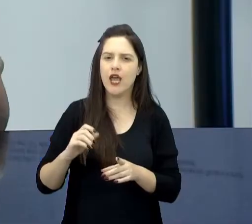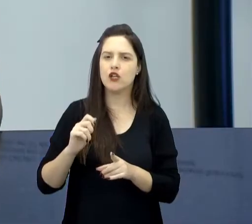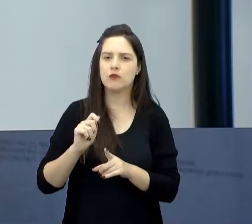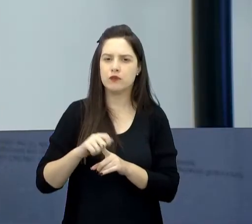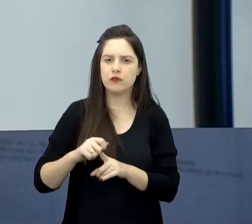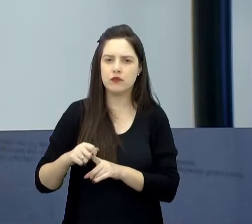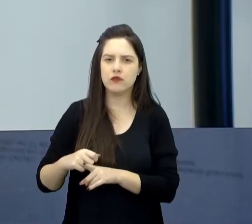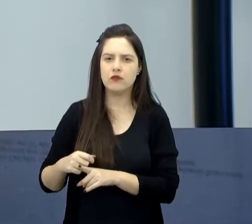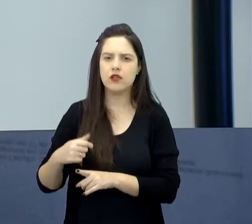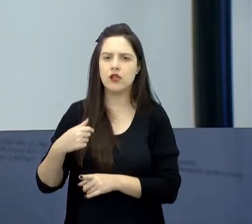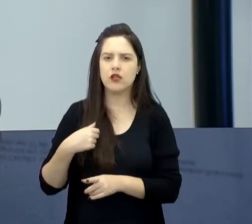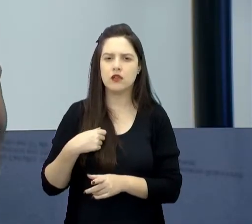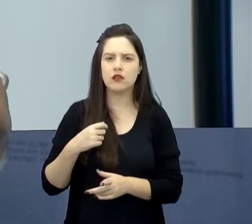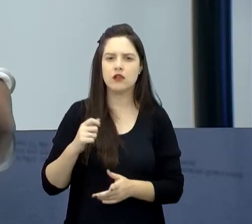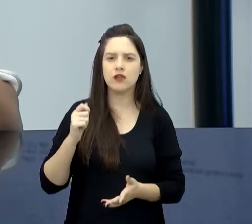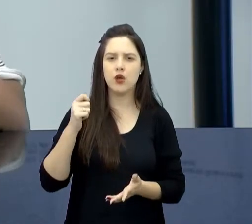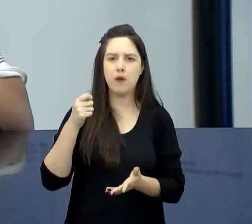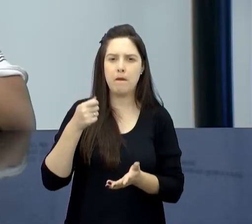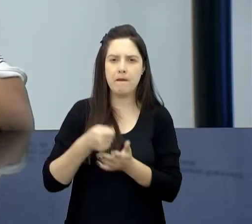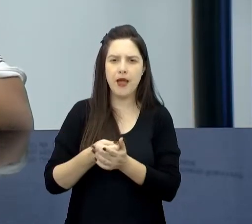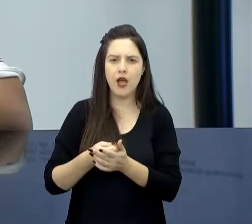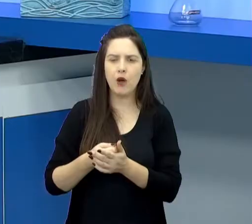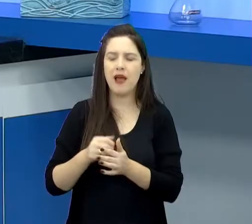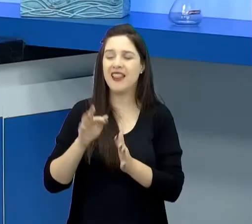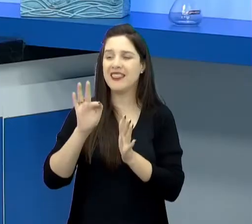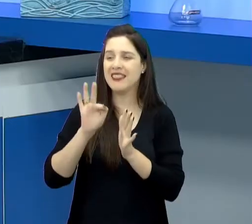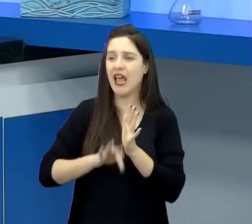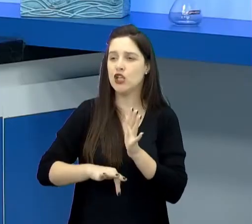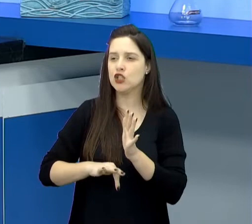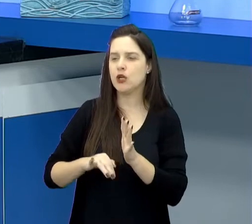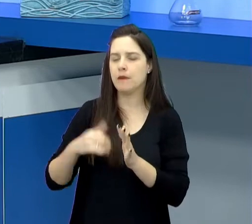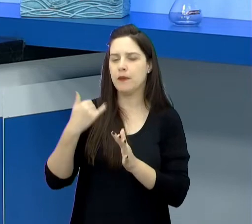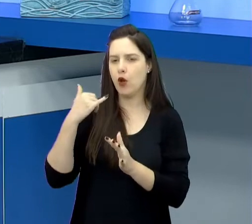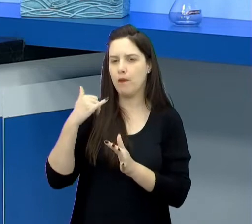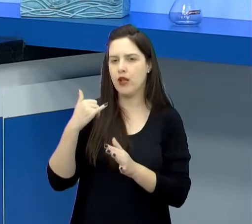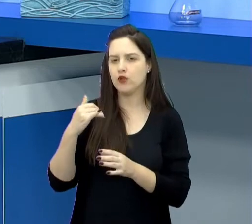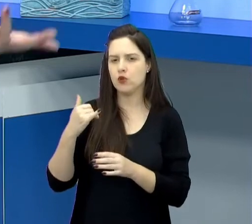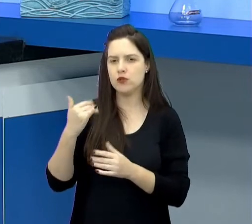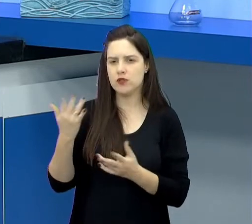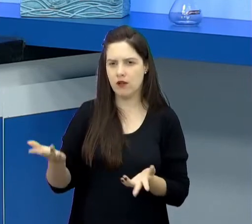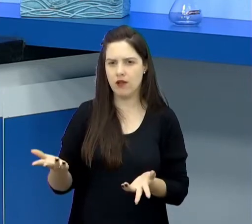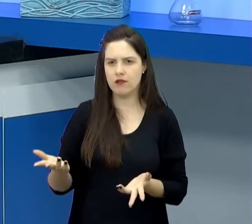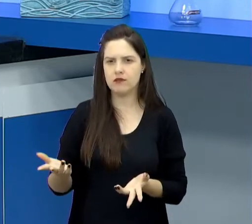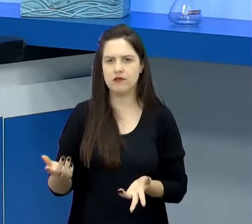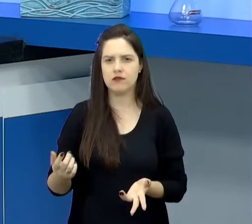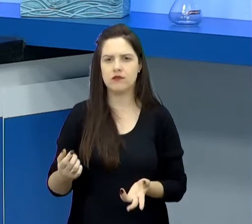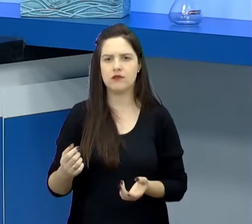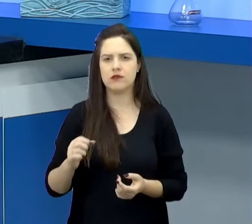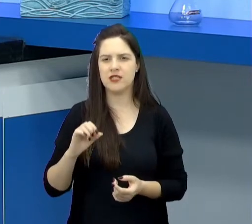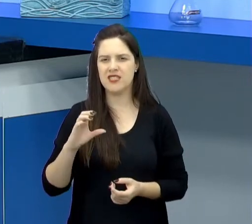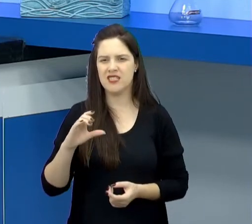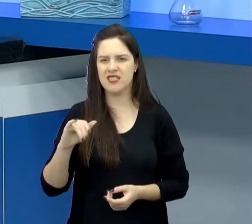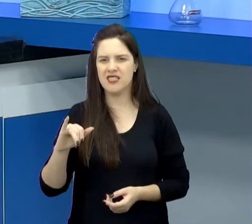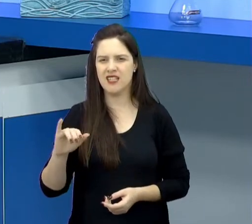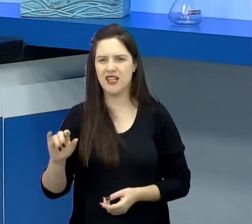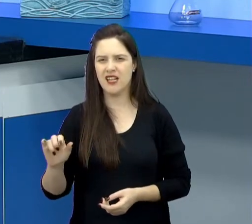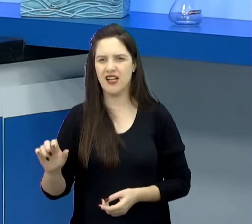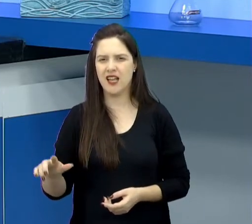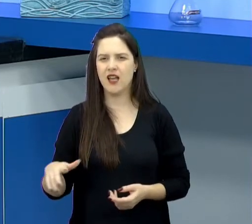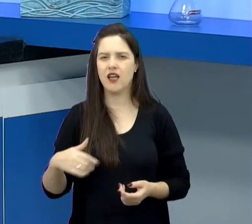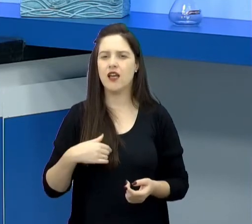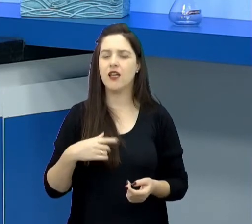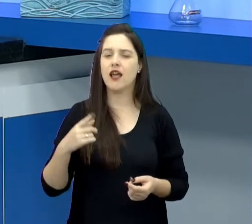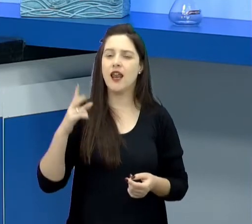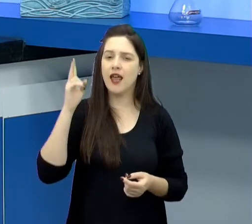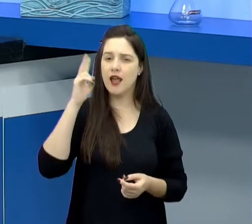uma taxa para a operadora todo mês. Ah, você paga uma taxa. Então vamos fazer essa. Silene e Ilana aí os orçamentos.